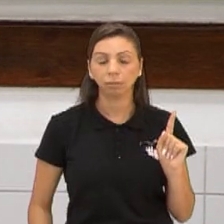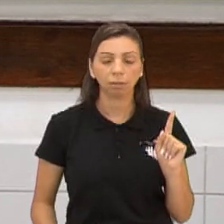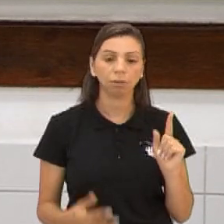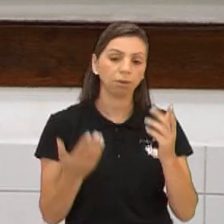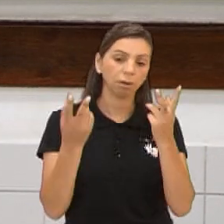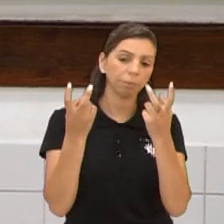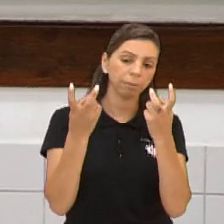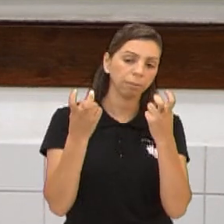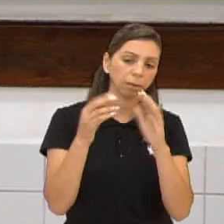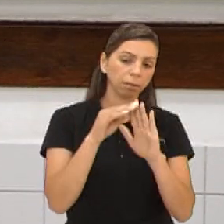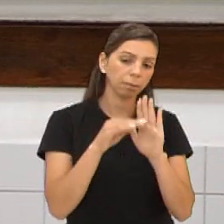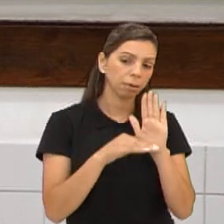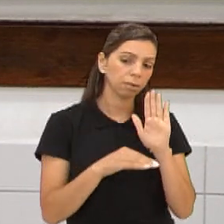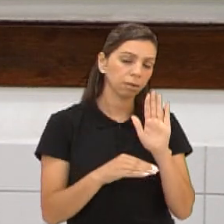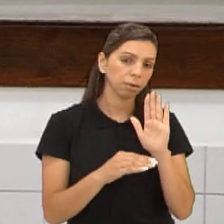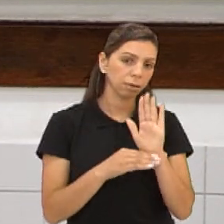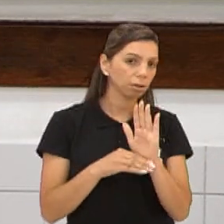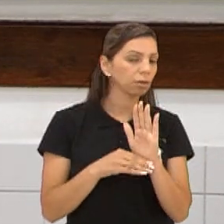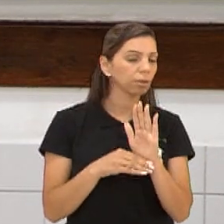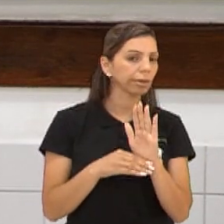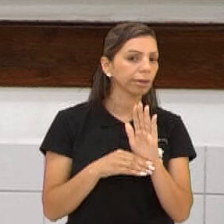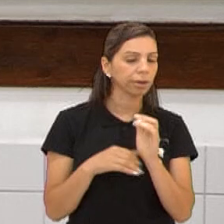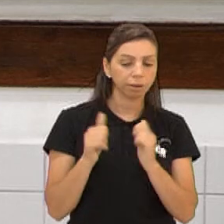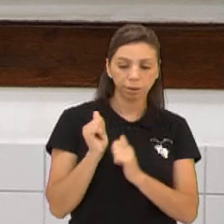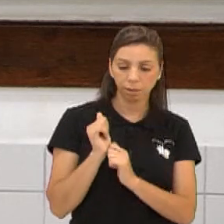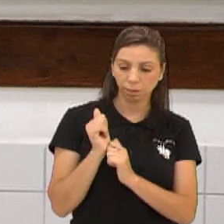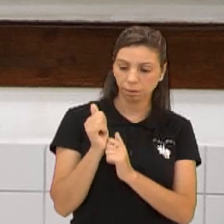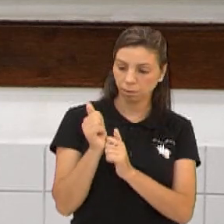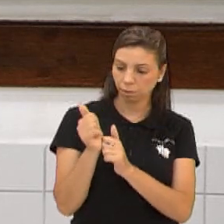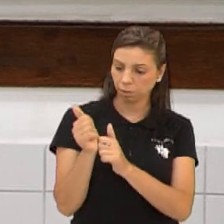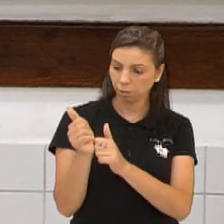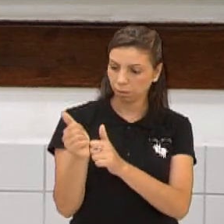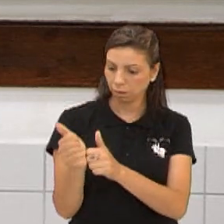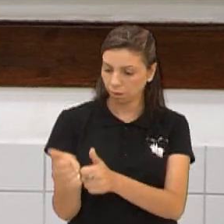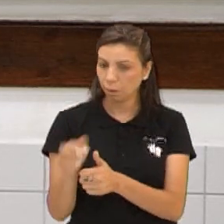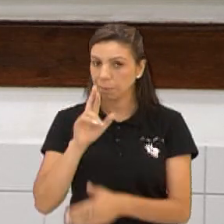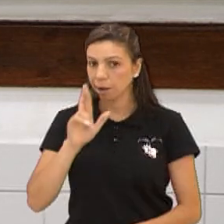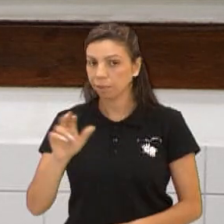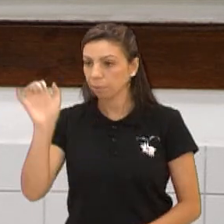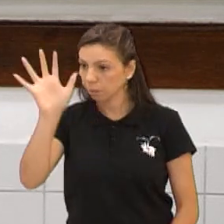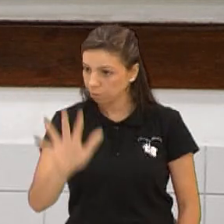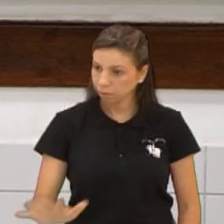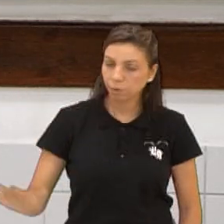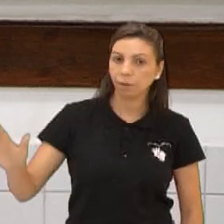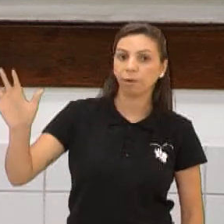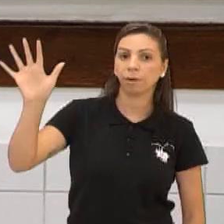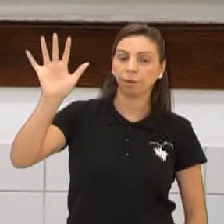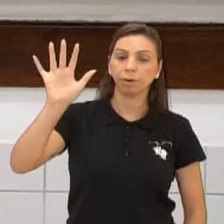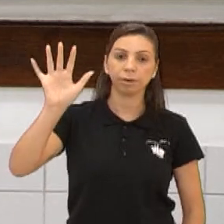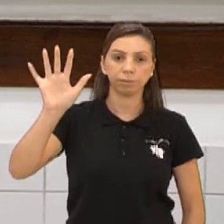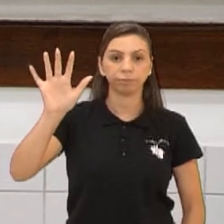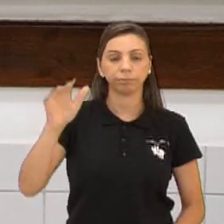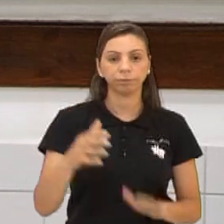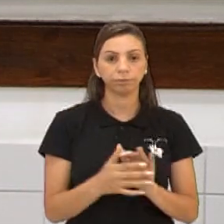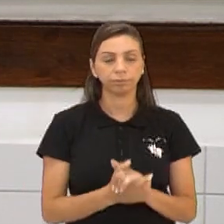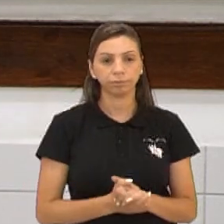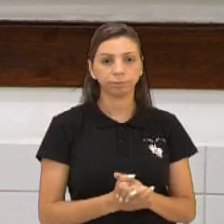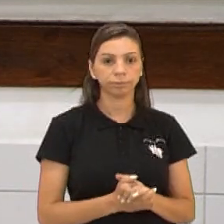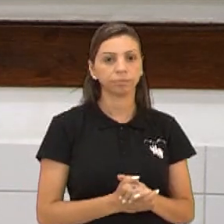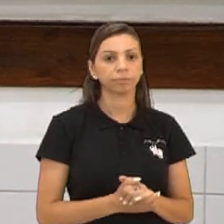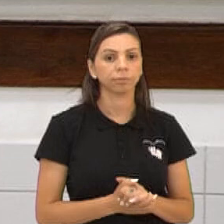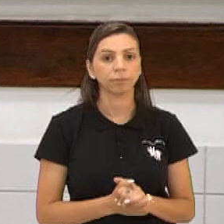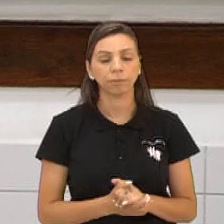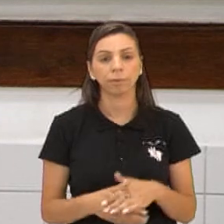verifico esses elementos e eles não me conduzem a uma sentença geral né universalizável provavelmente